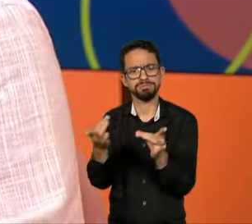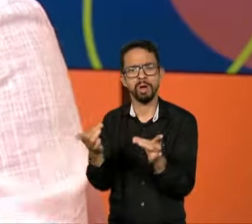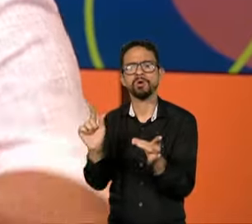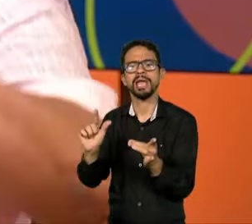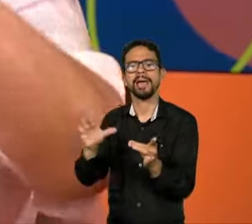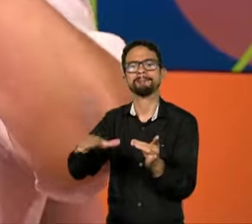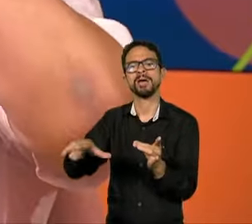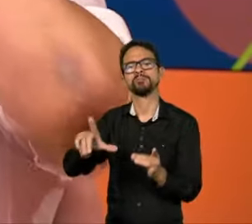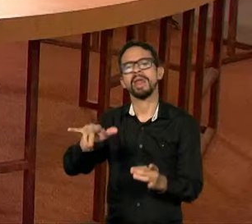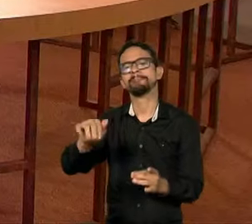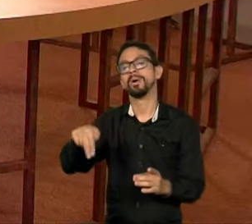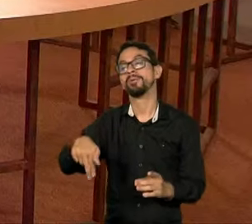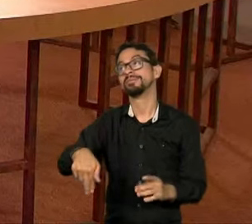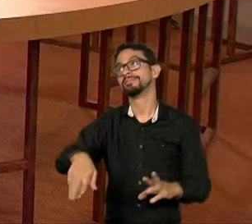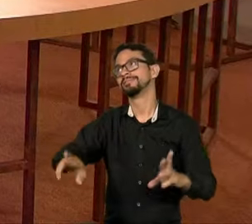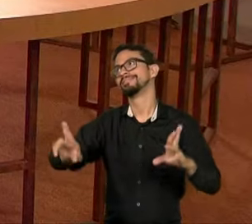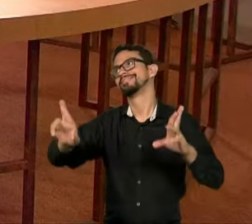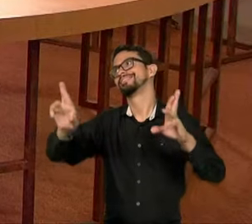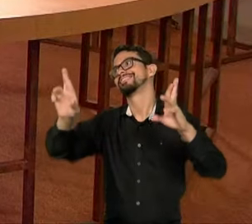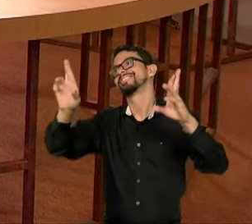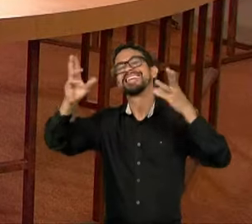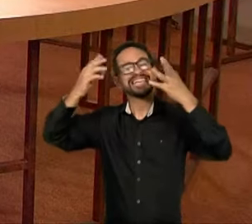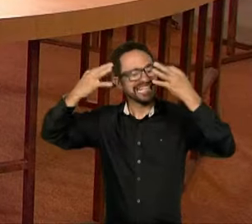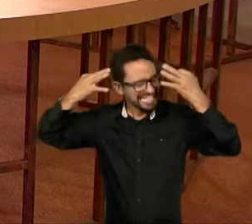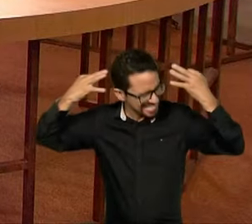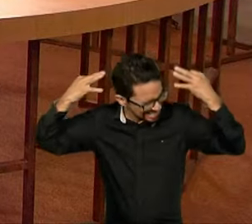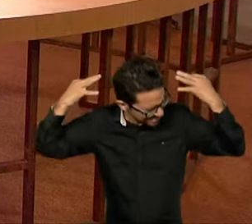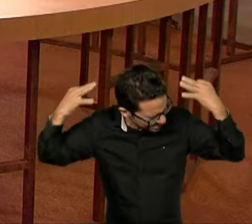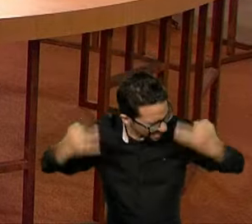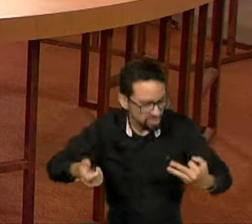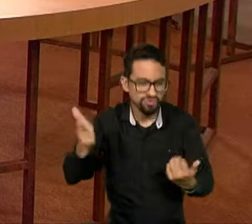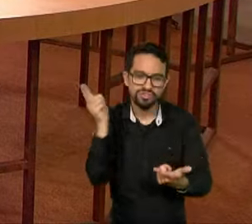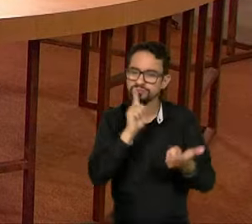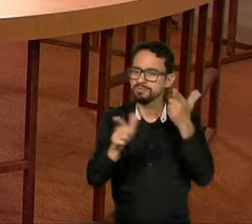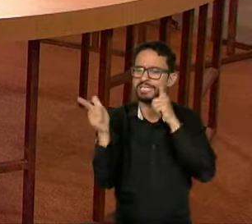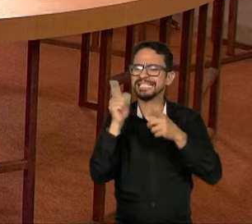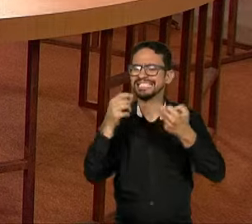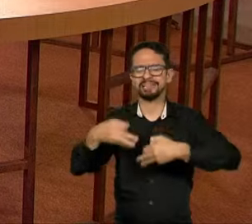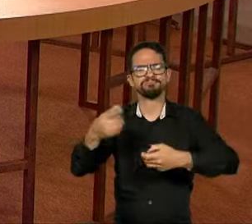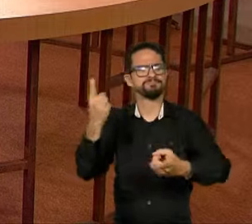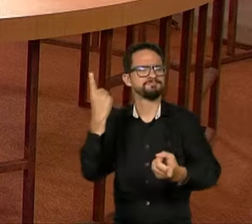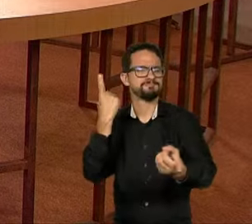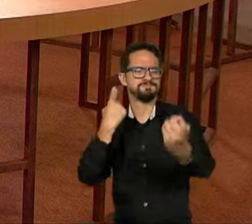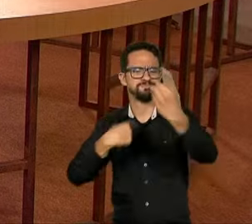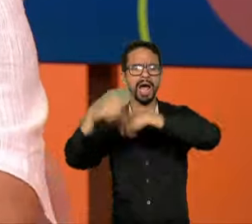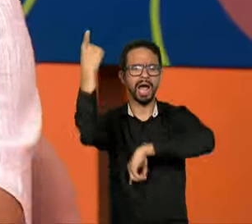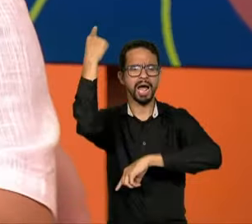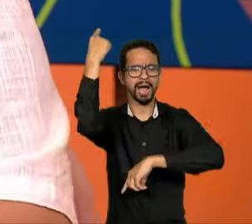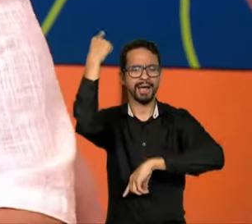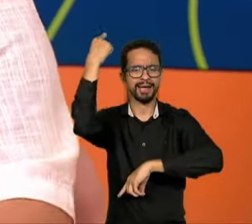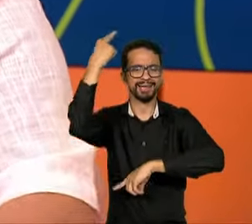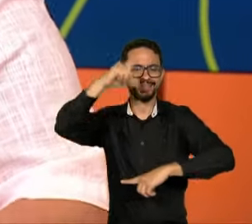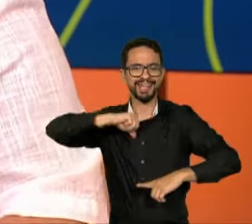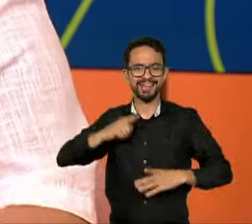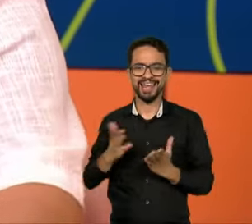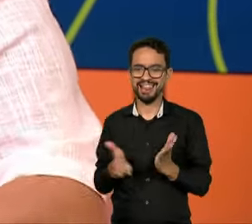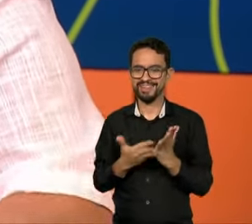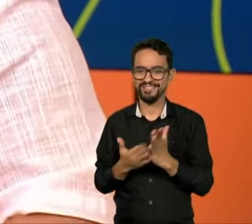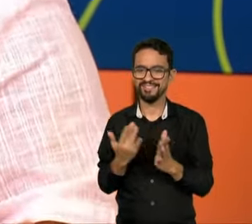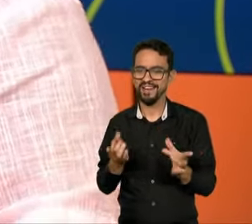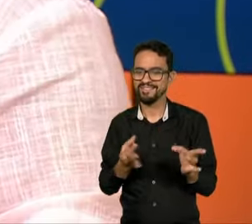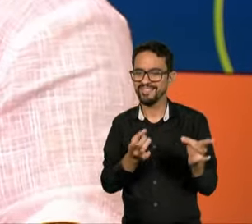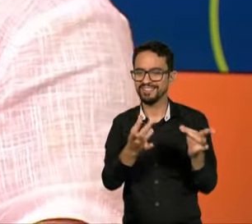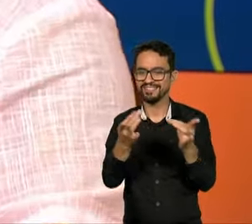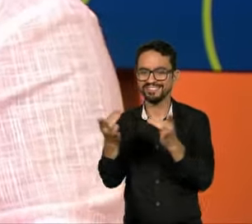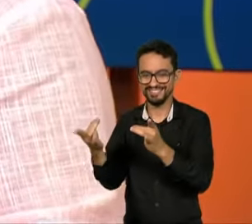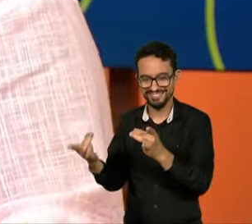Se desse muito certo. Se der muito certo. Auge da carreira. O auge, assim, vamos conseguir vender os livrinhos mimeografados